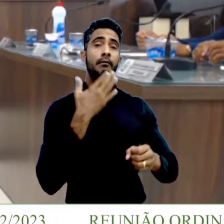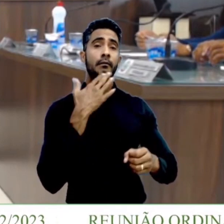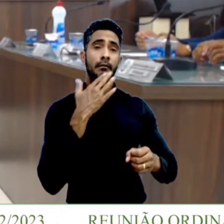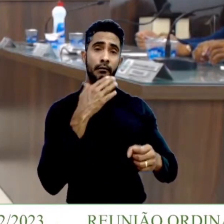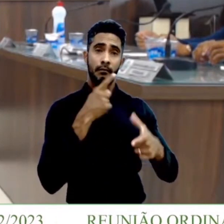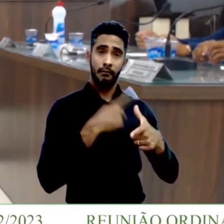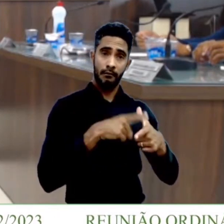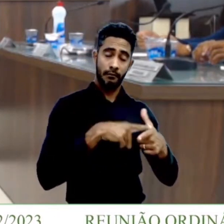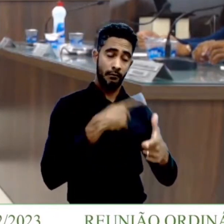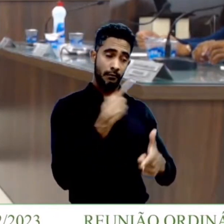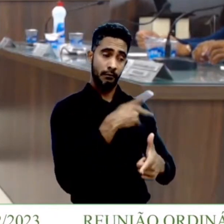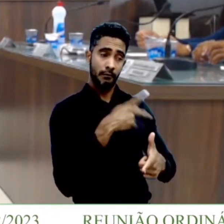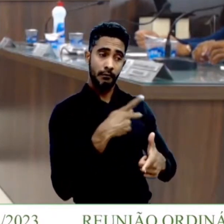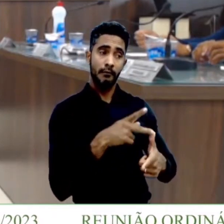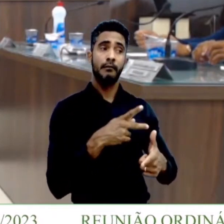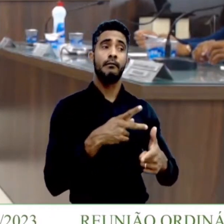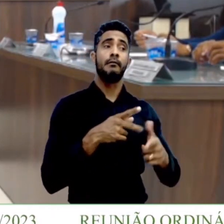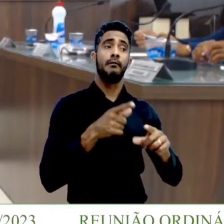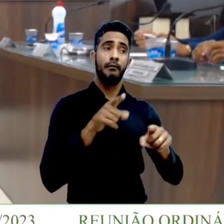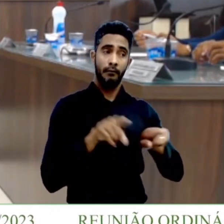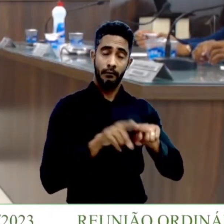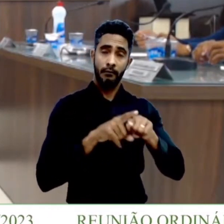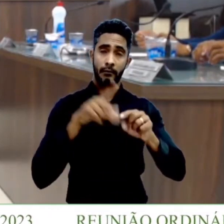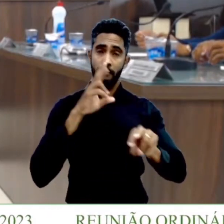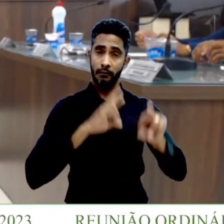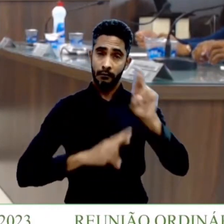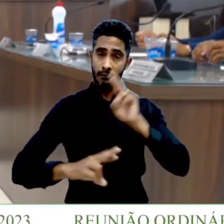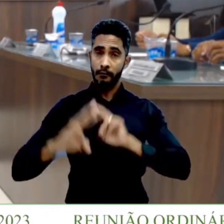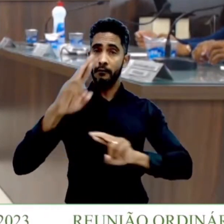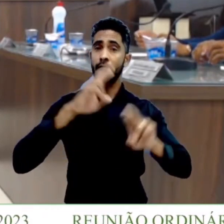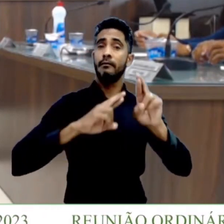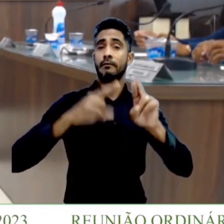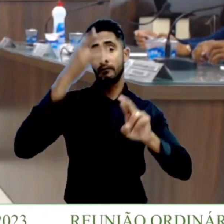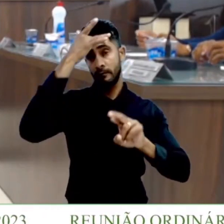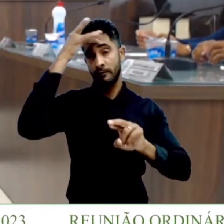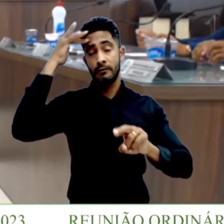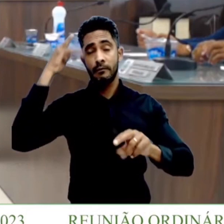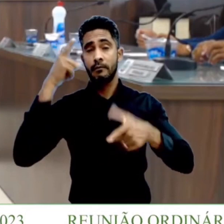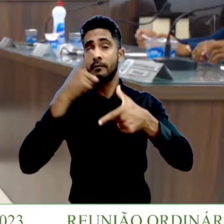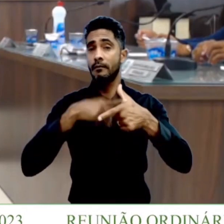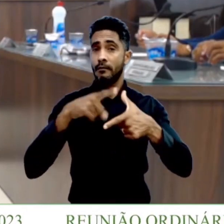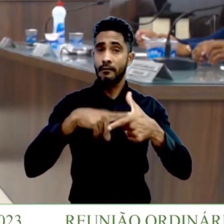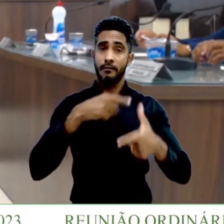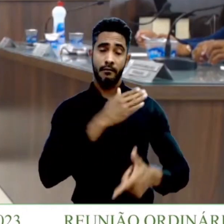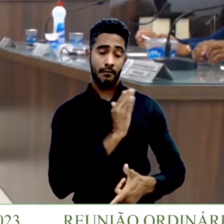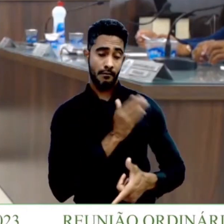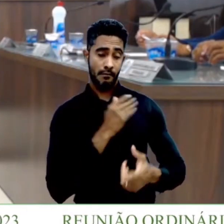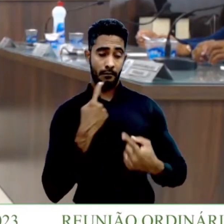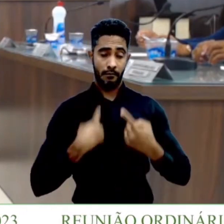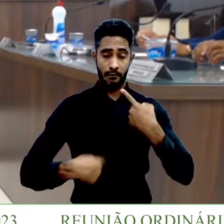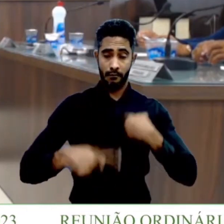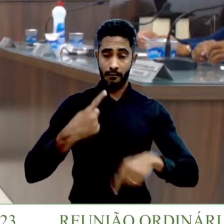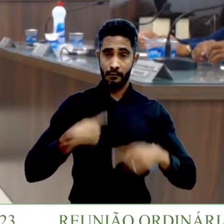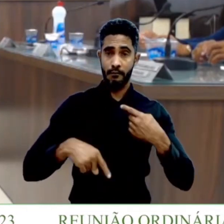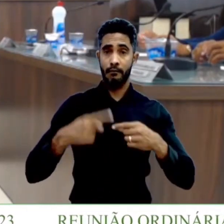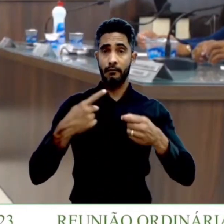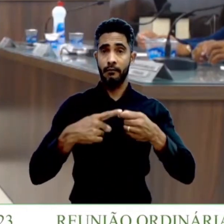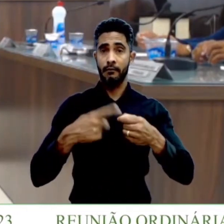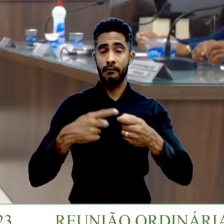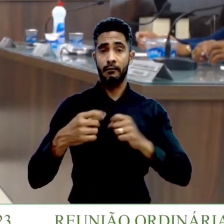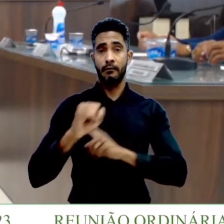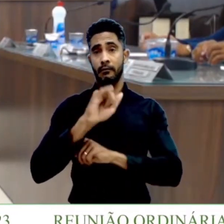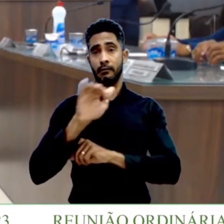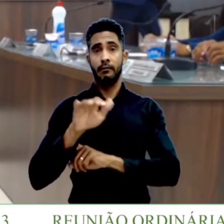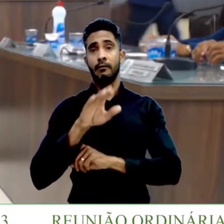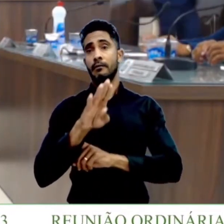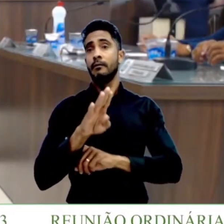cardiopatia, bem como a relação de pacientes com problemas cardiovasculares que estão sendo acompanhados no município de Janaúba,